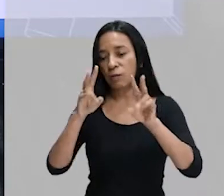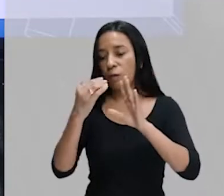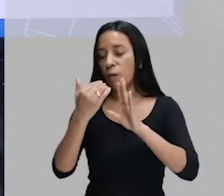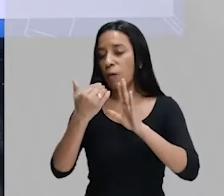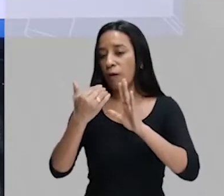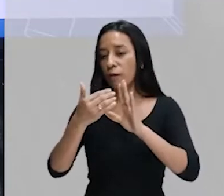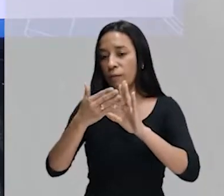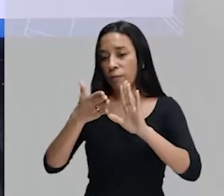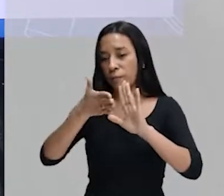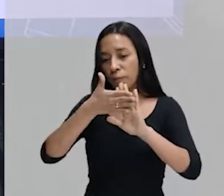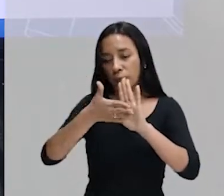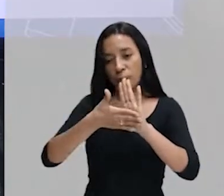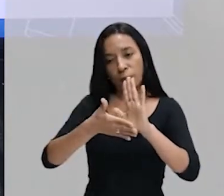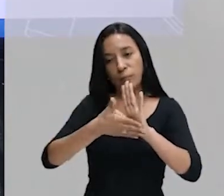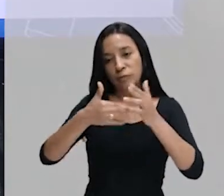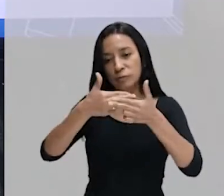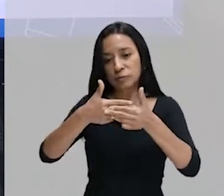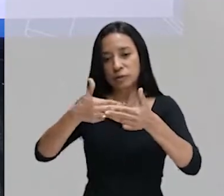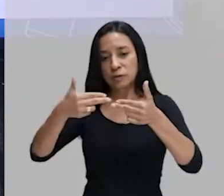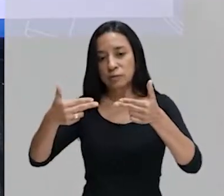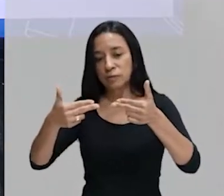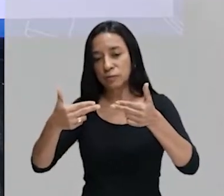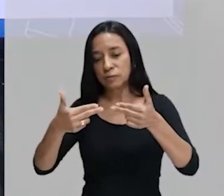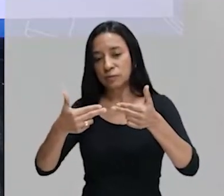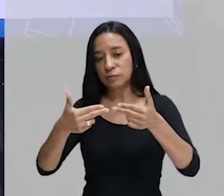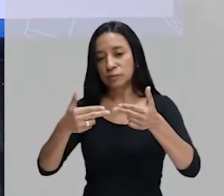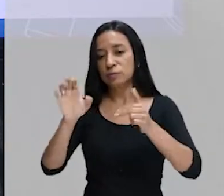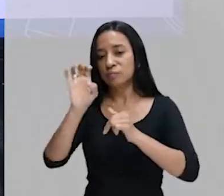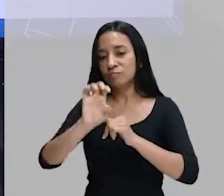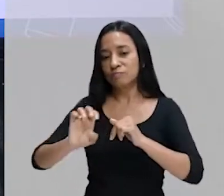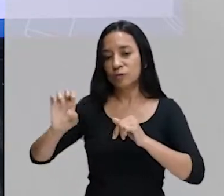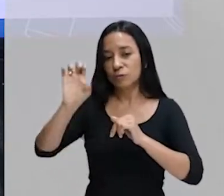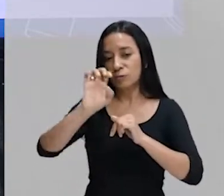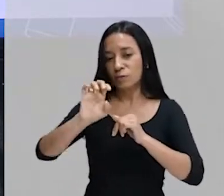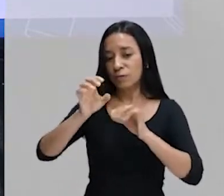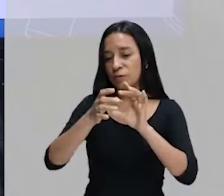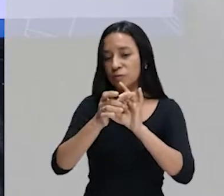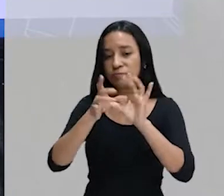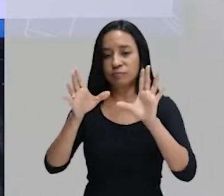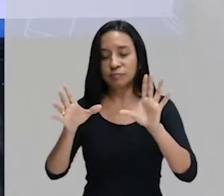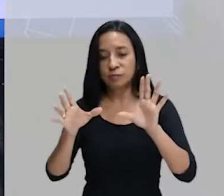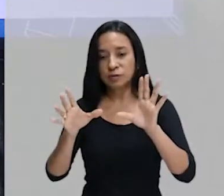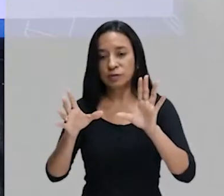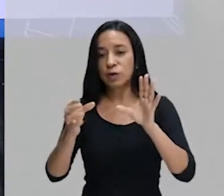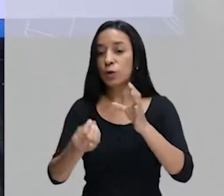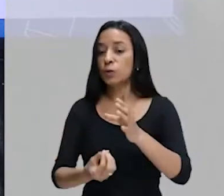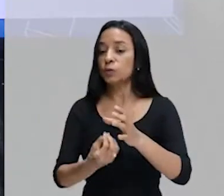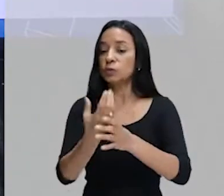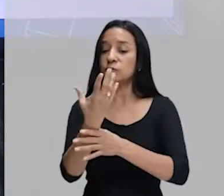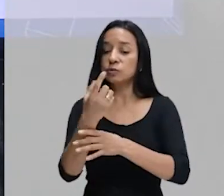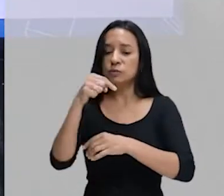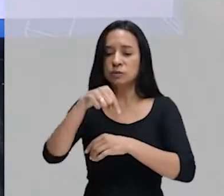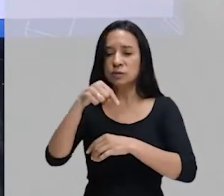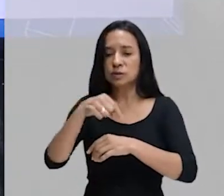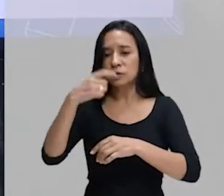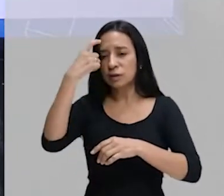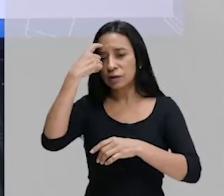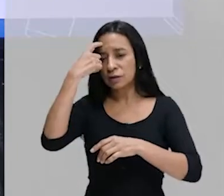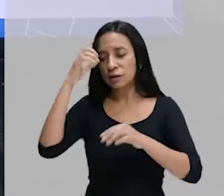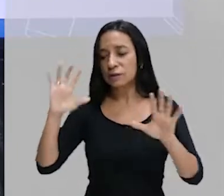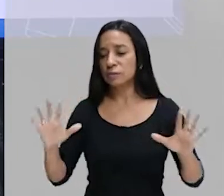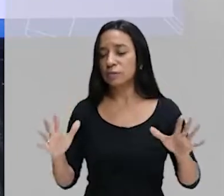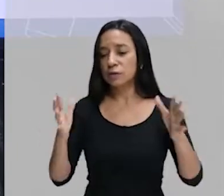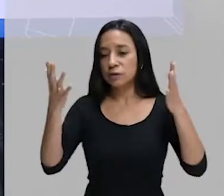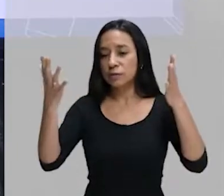de elementos autônomos europeus, para que surgisse daí essa ideia da comemoração